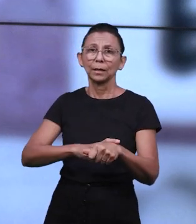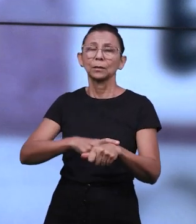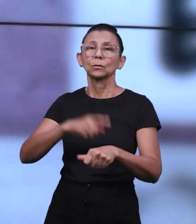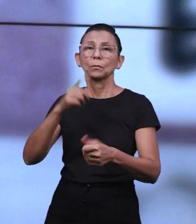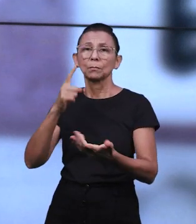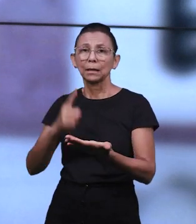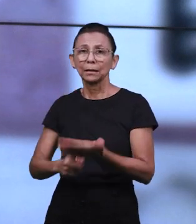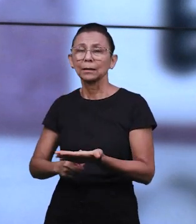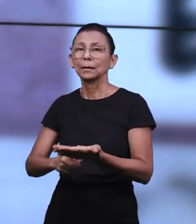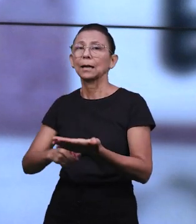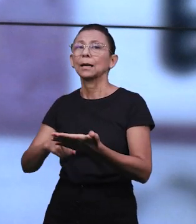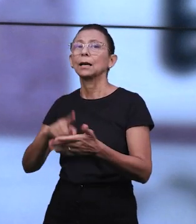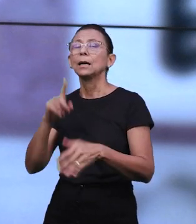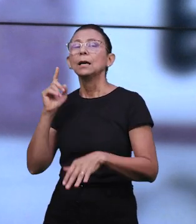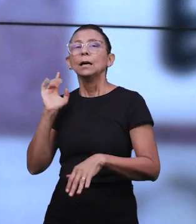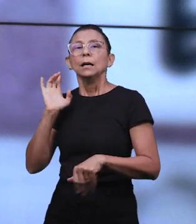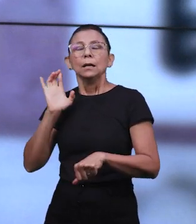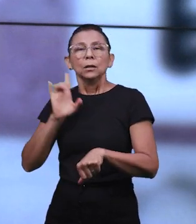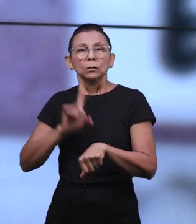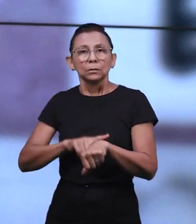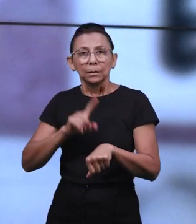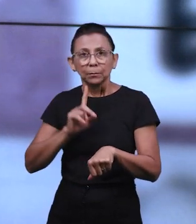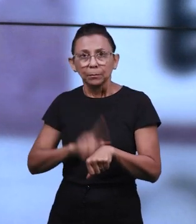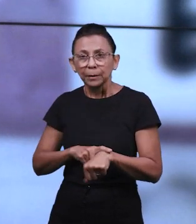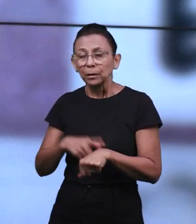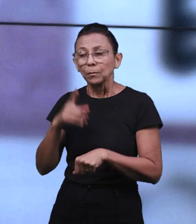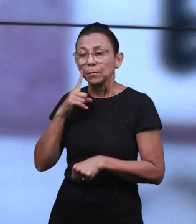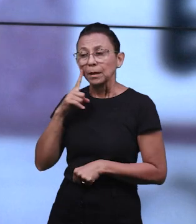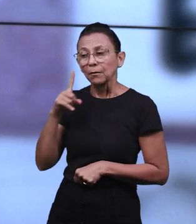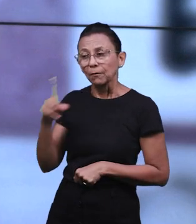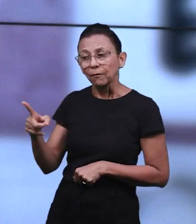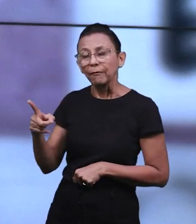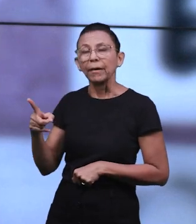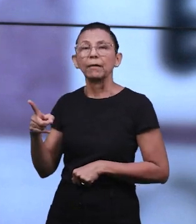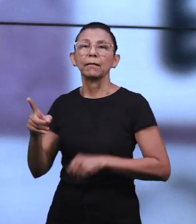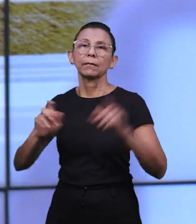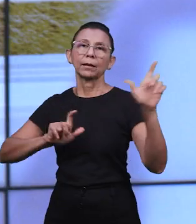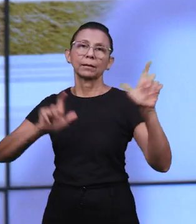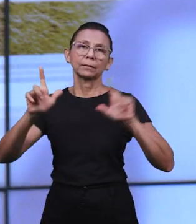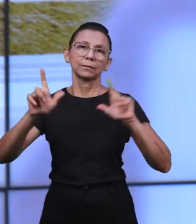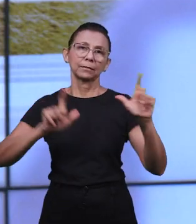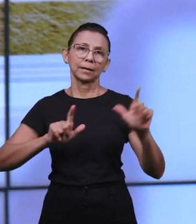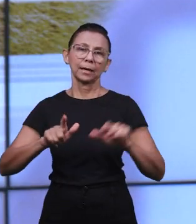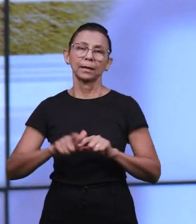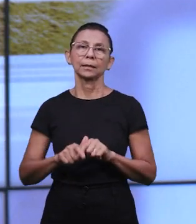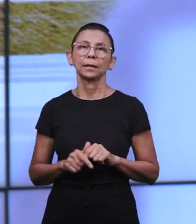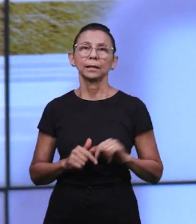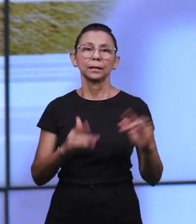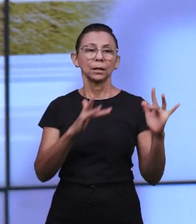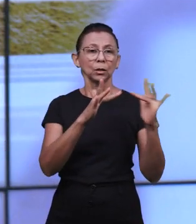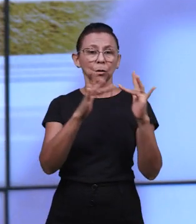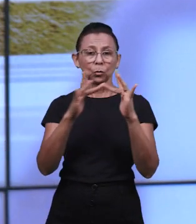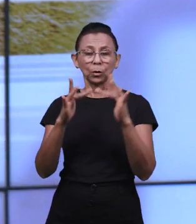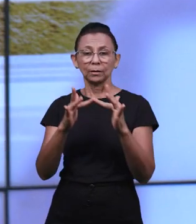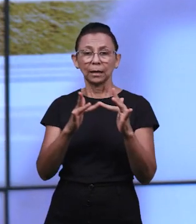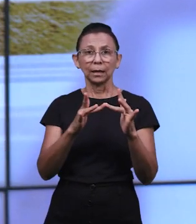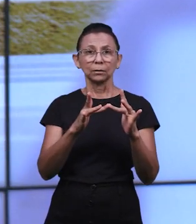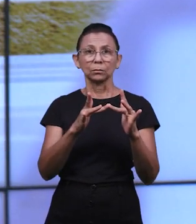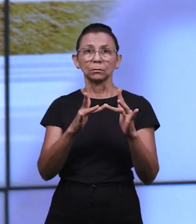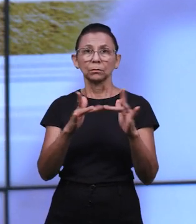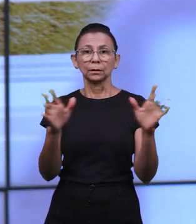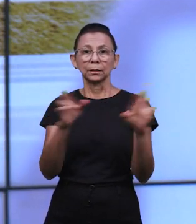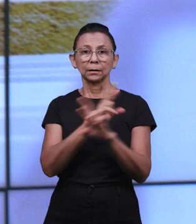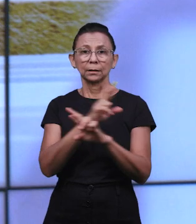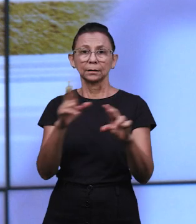do mundo real, distantes do contato com as pessoas. Então, compartilhamos com esse pai que também